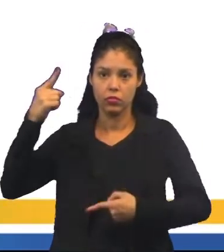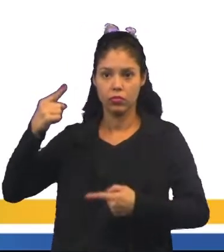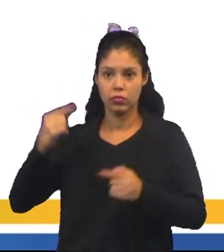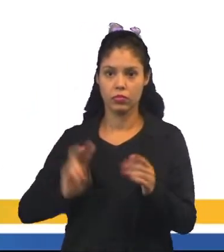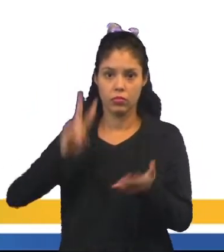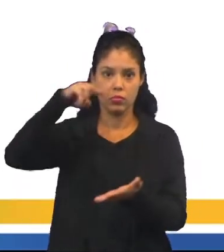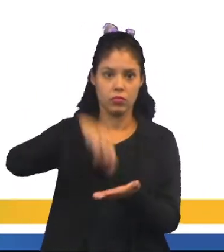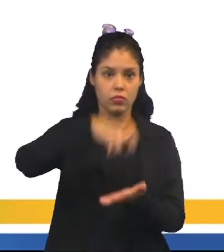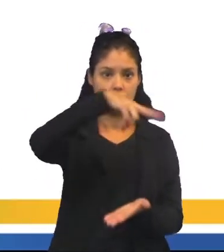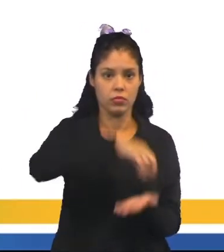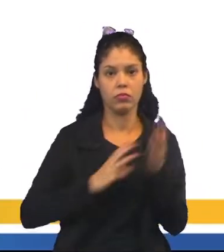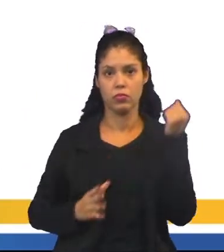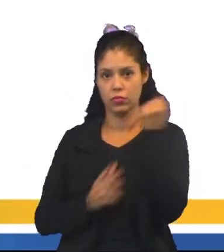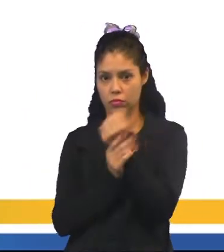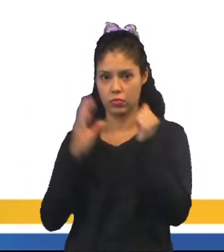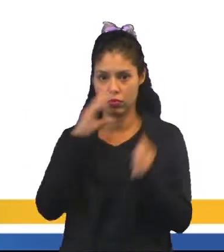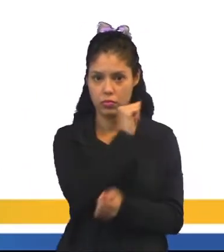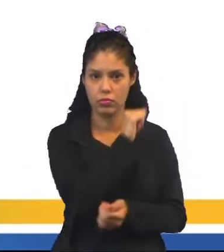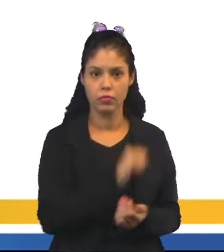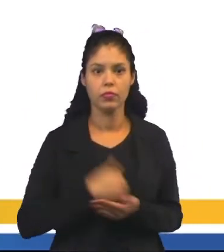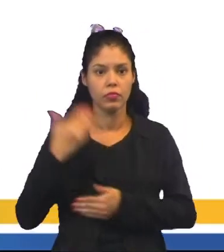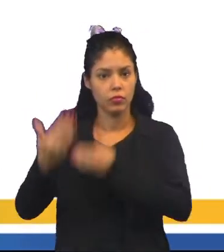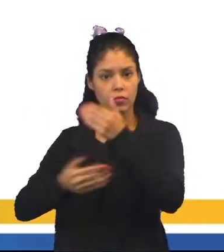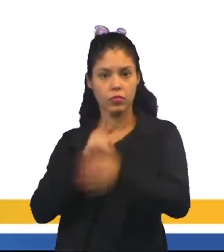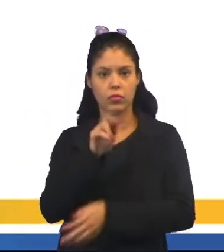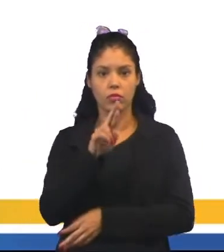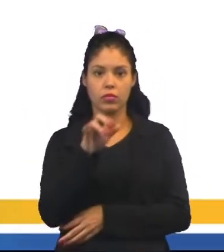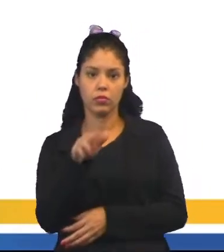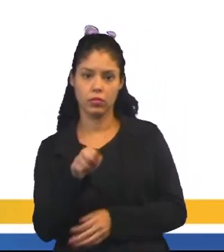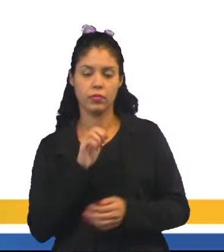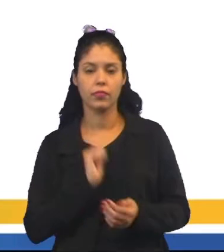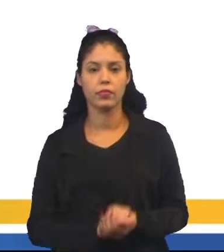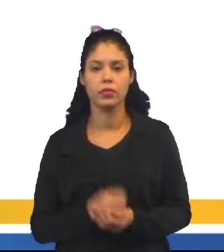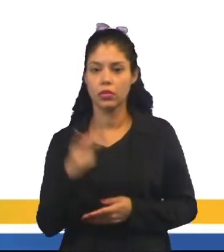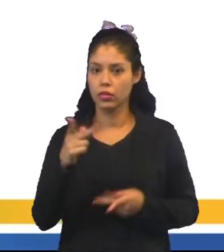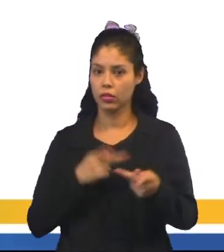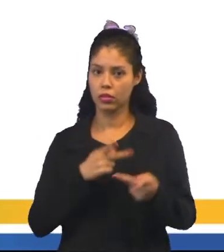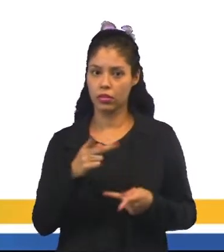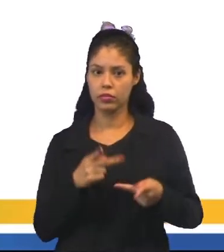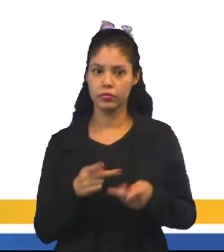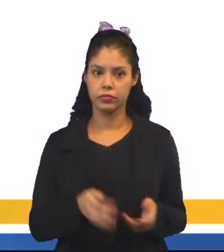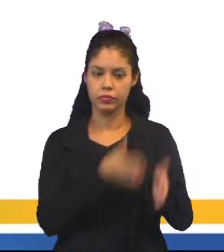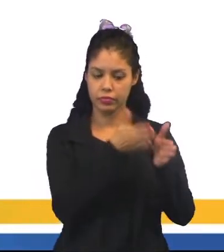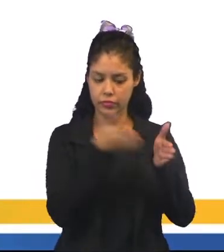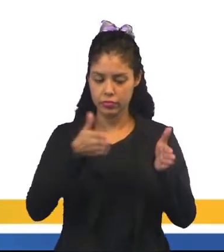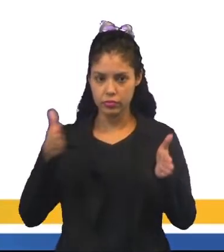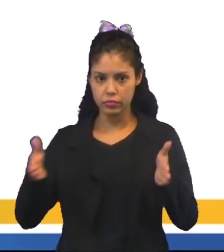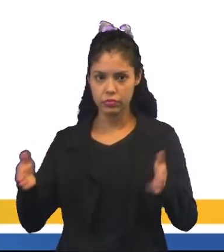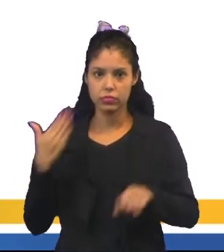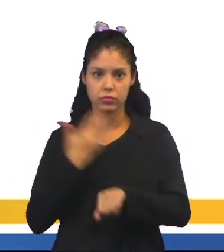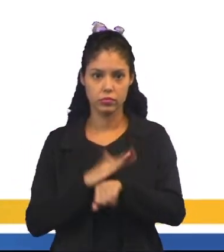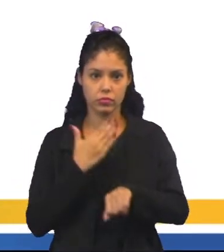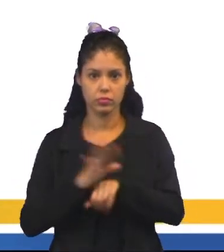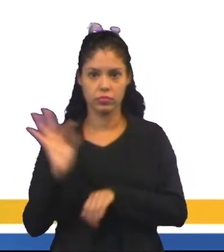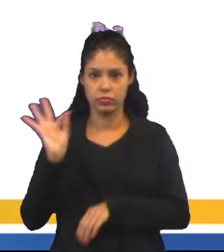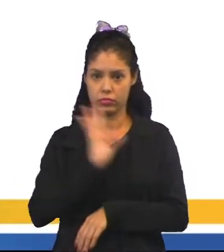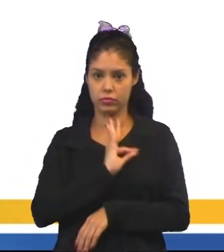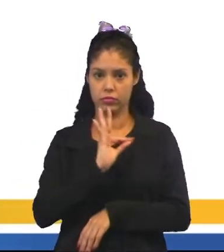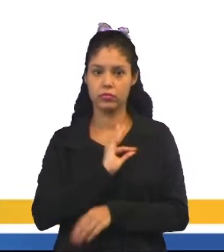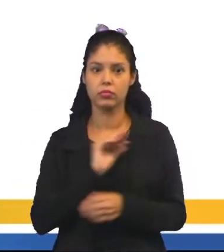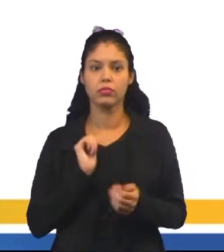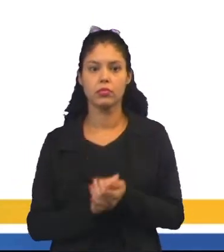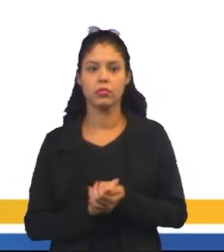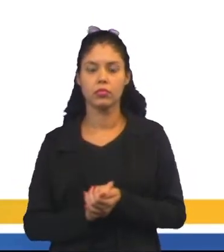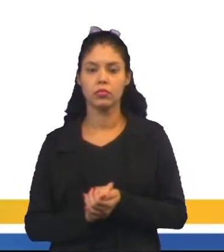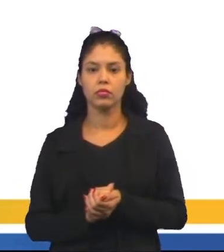superar obstáculos com segurança e rapidez. Foi desenvolvido por Georges Hebert, que projetou uma rota de treinamento